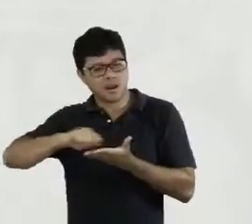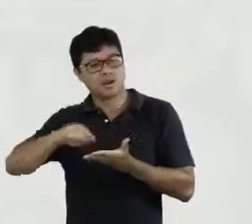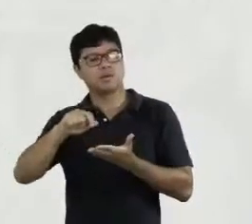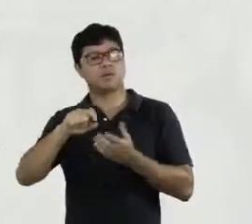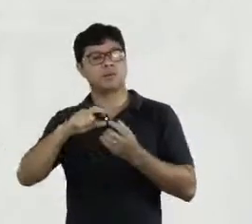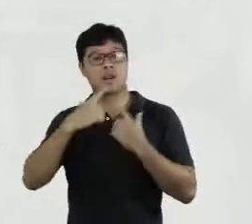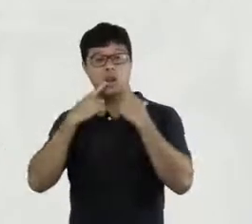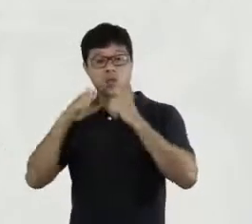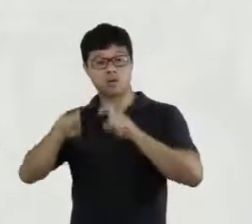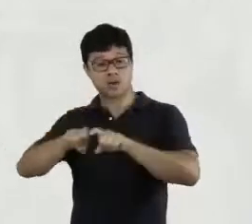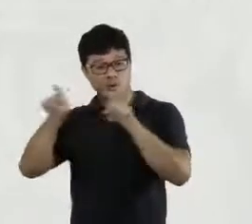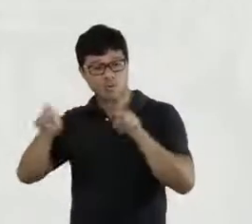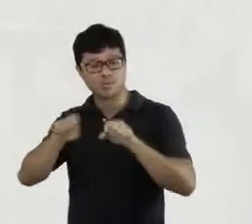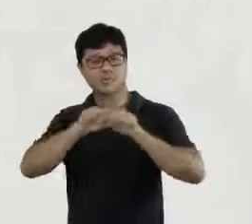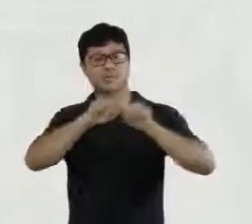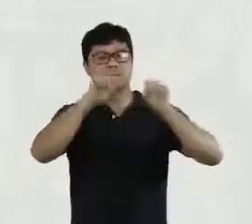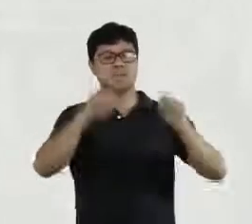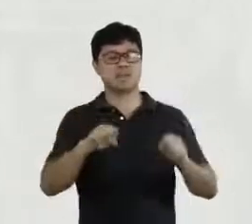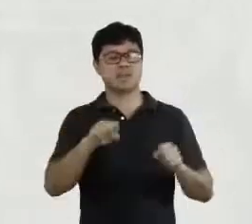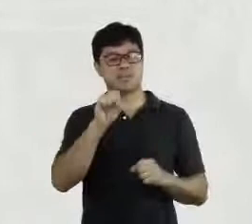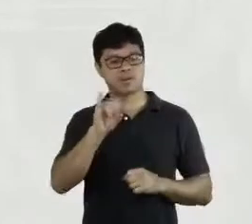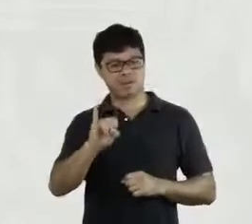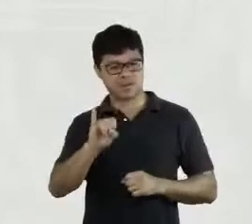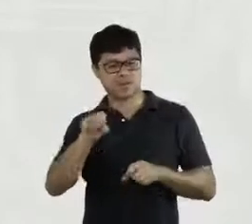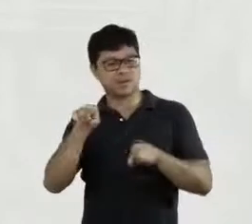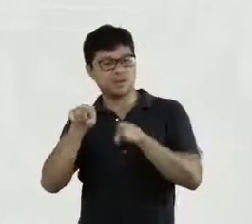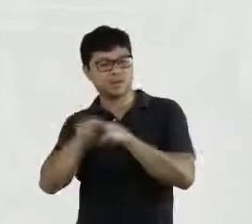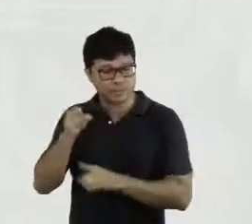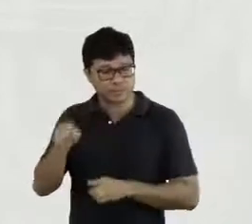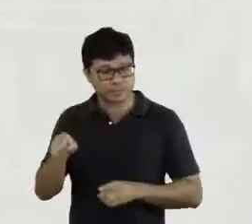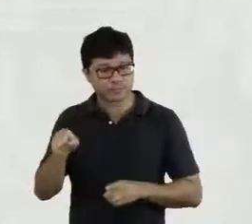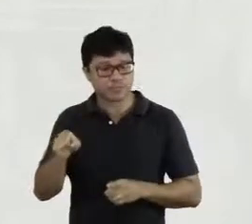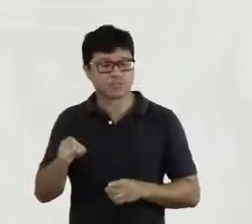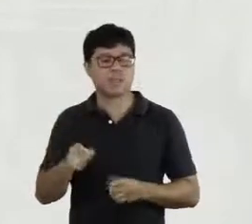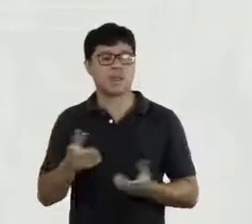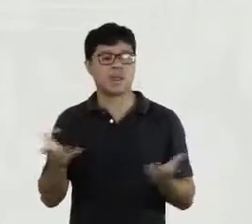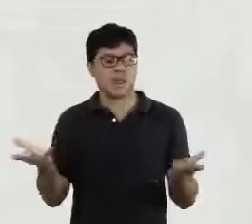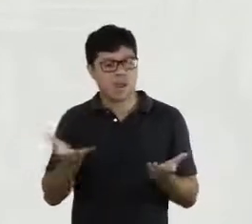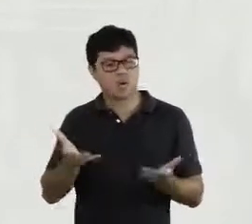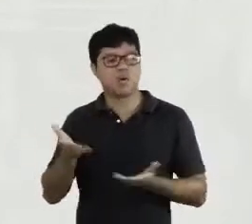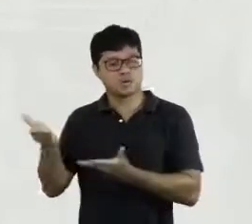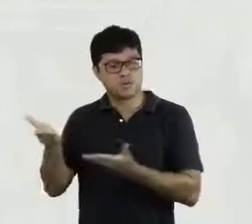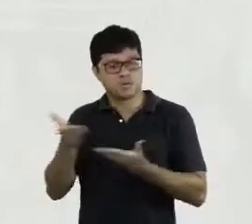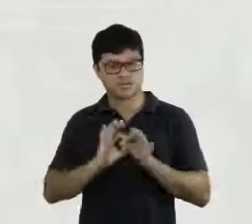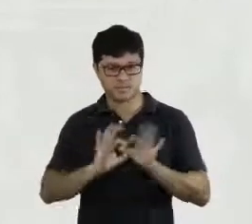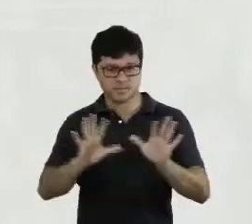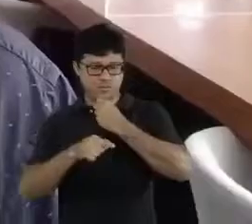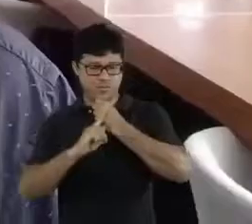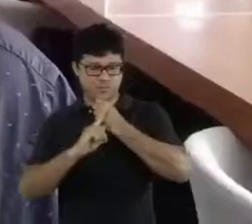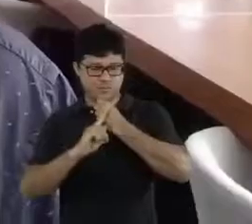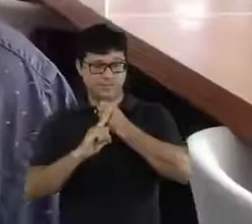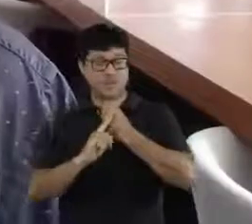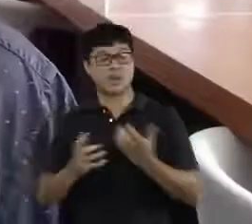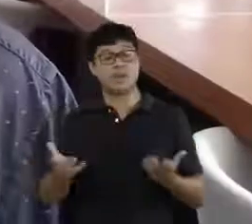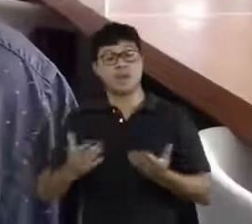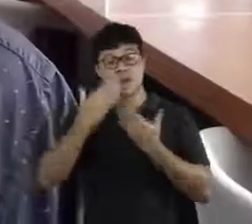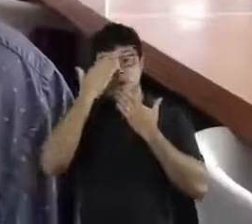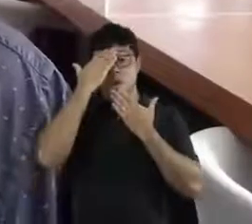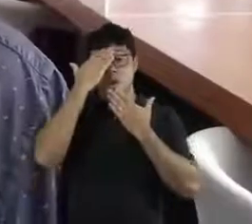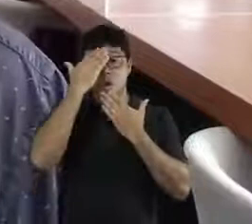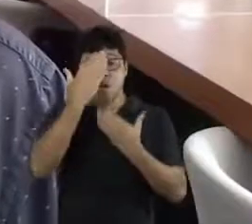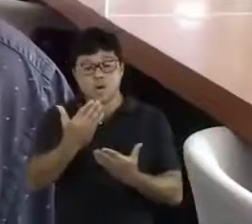linguística computacional, sistemas inteligentes e web semântica. Com vocês, nossos convidados. Muito